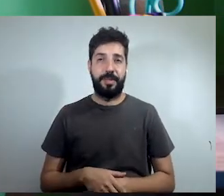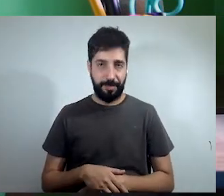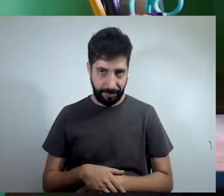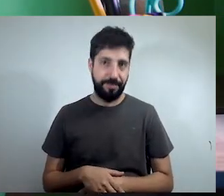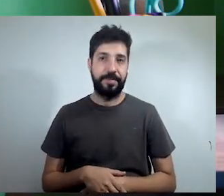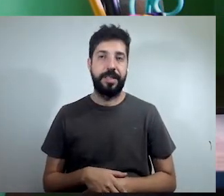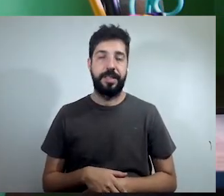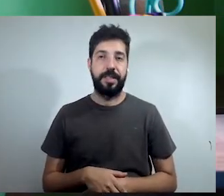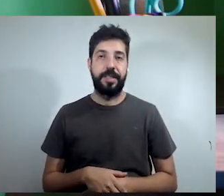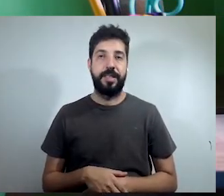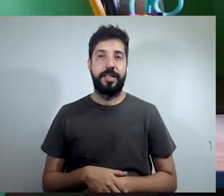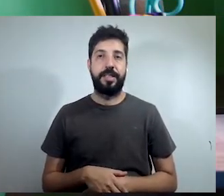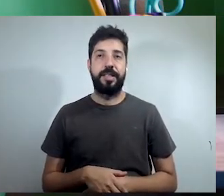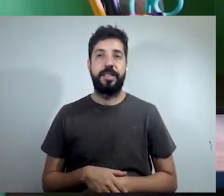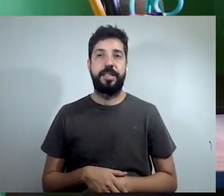madeira.